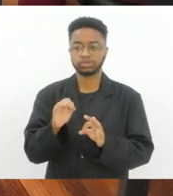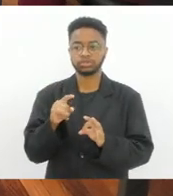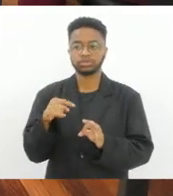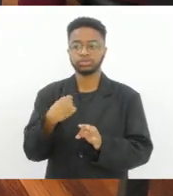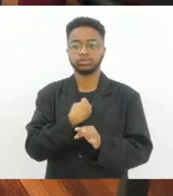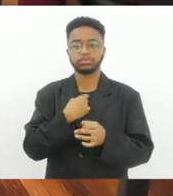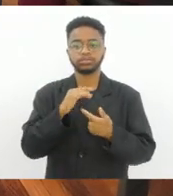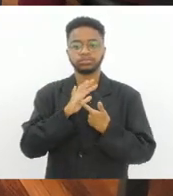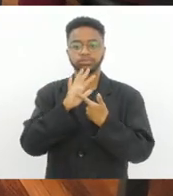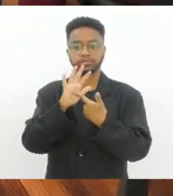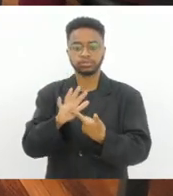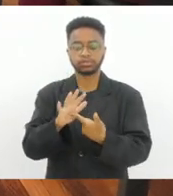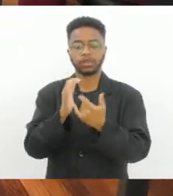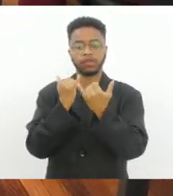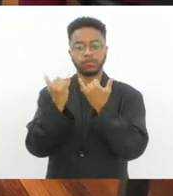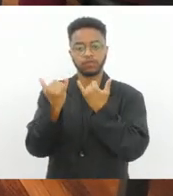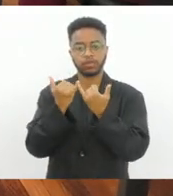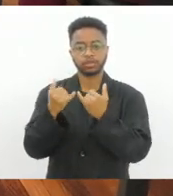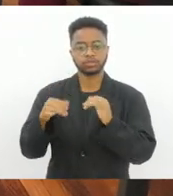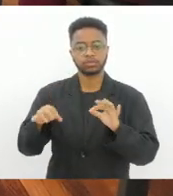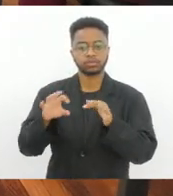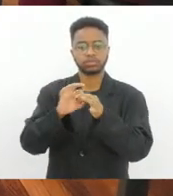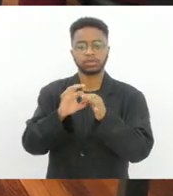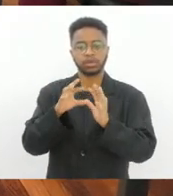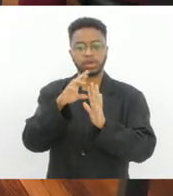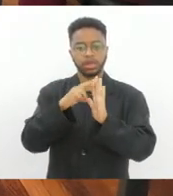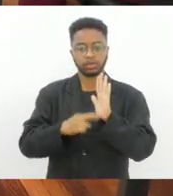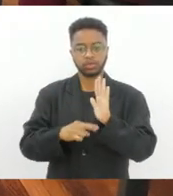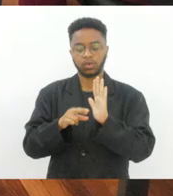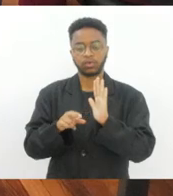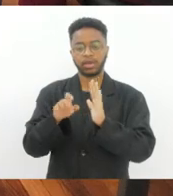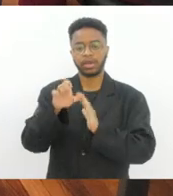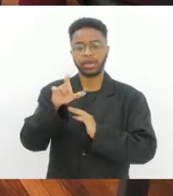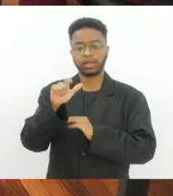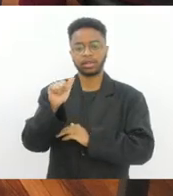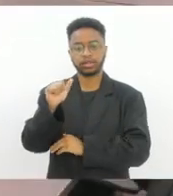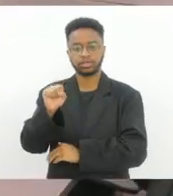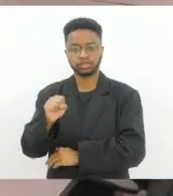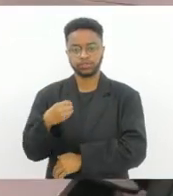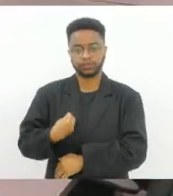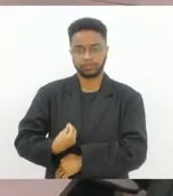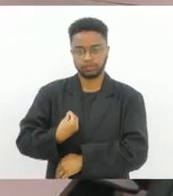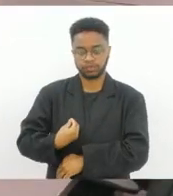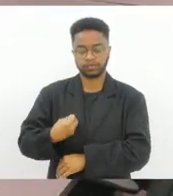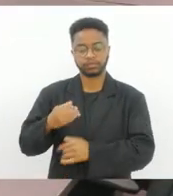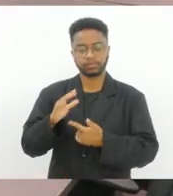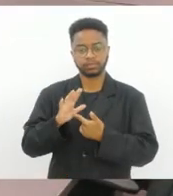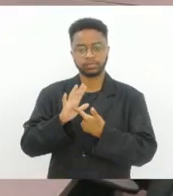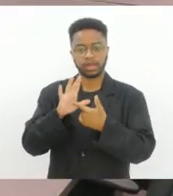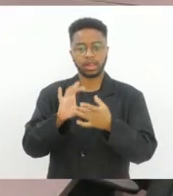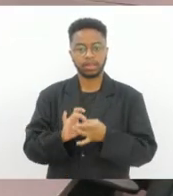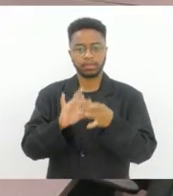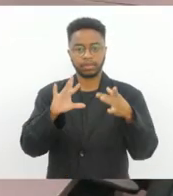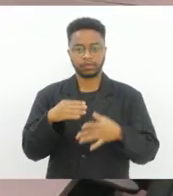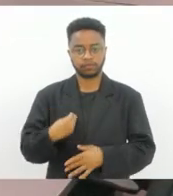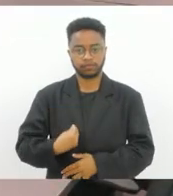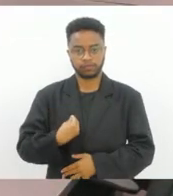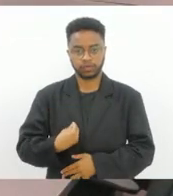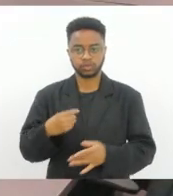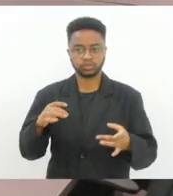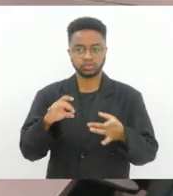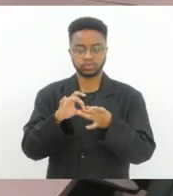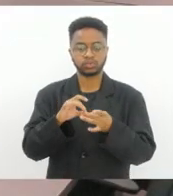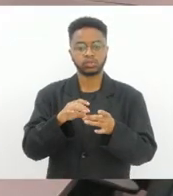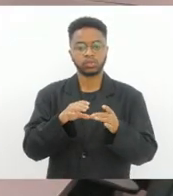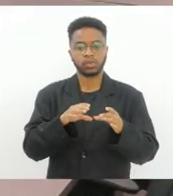apresentar aqui os dados do relatório Elas Vivem, Liberdade de se Viver, da Rede de Observatórios da